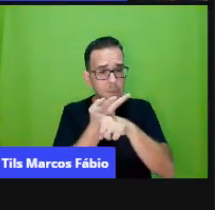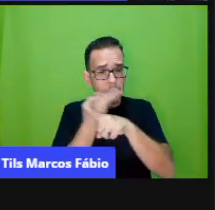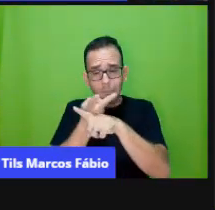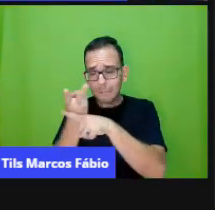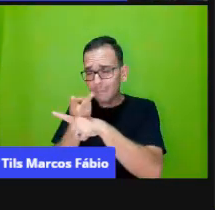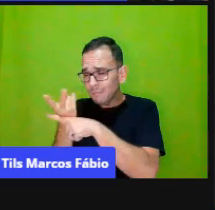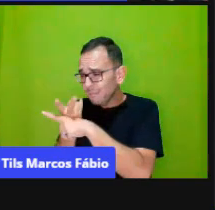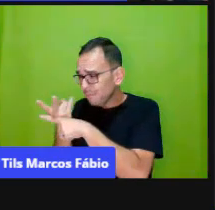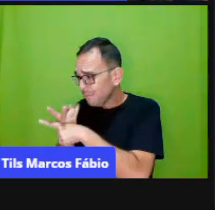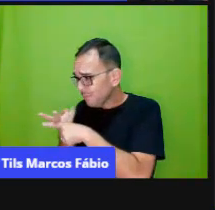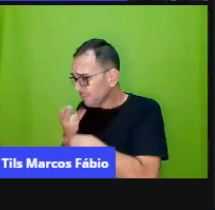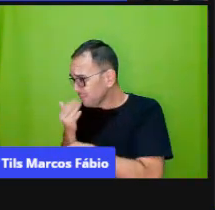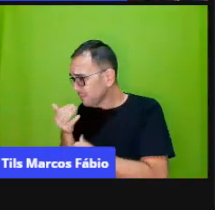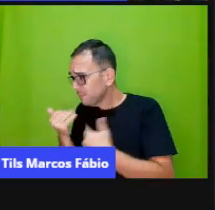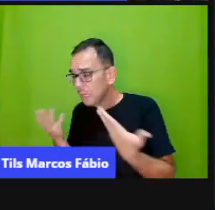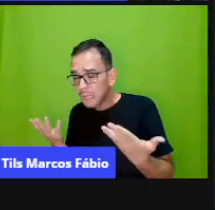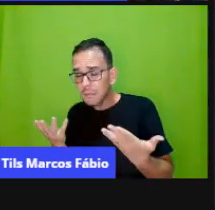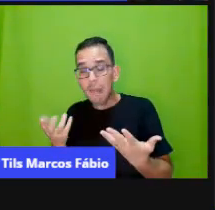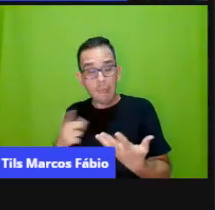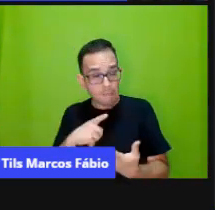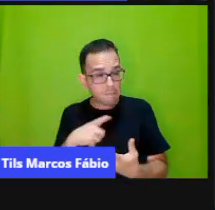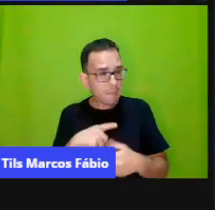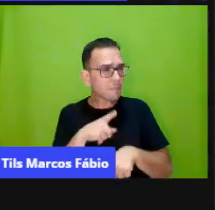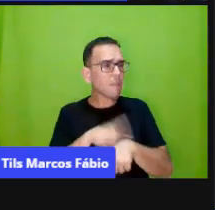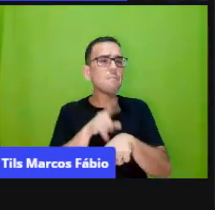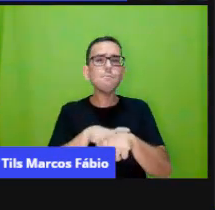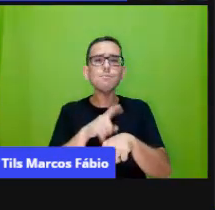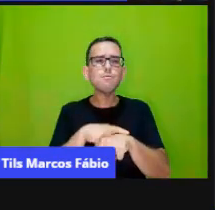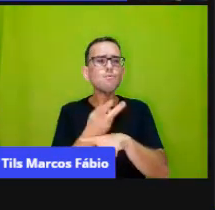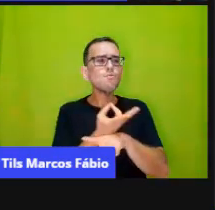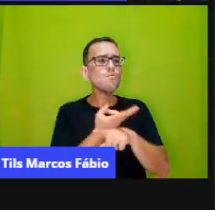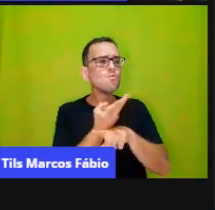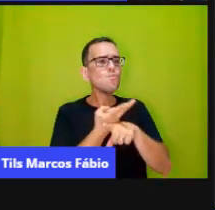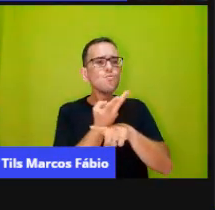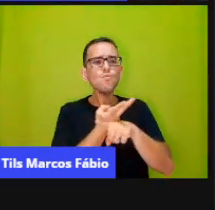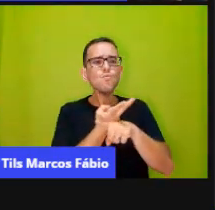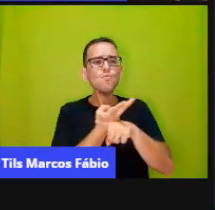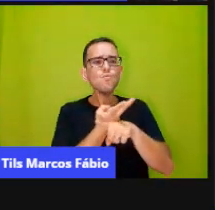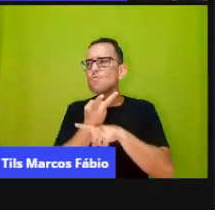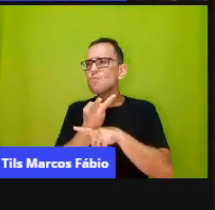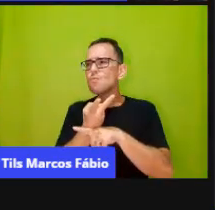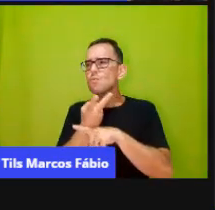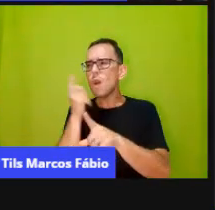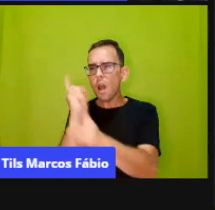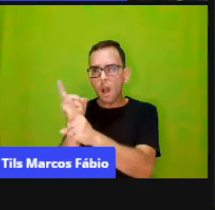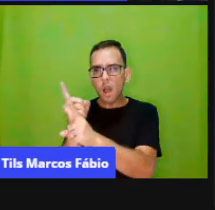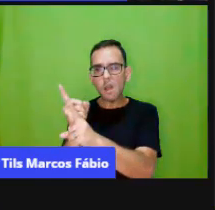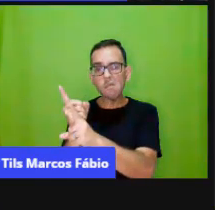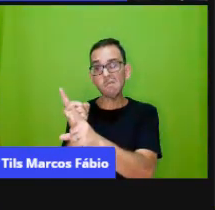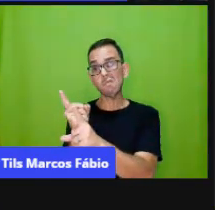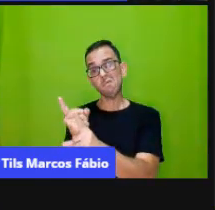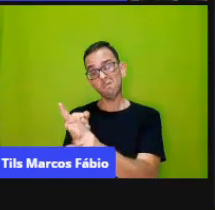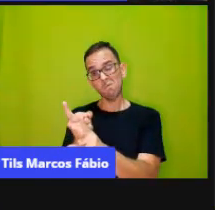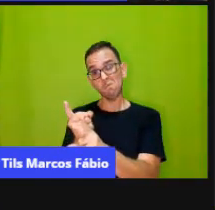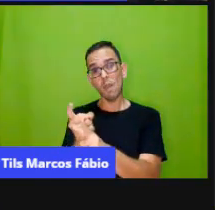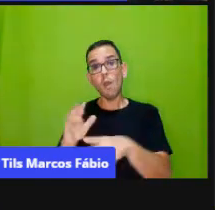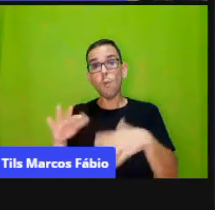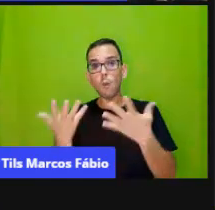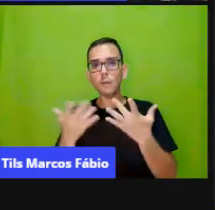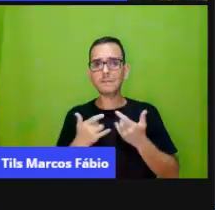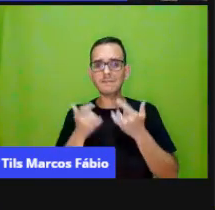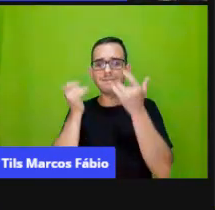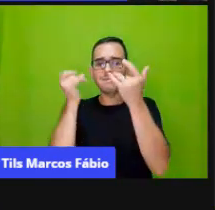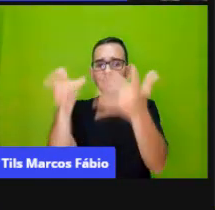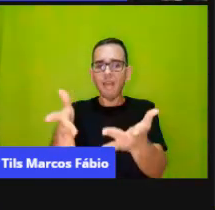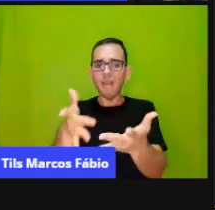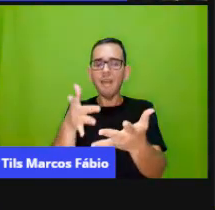só isso, ele gasta muito tempo e ele nem sempre consegue. Então, quando a gente disponibiliza o alimento